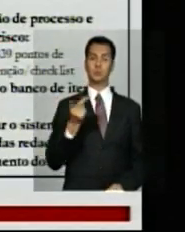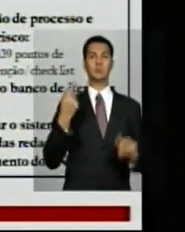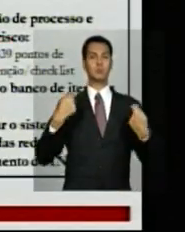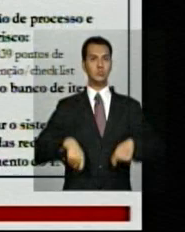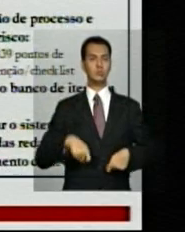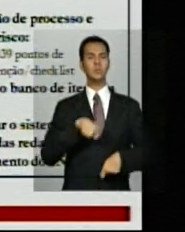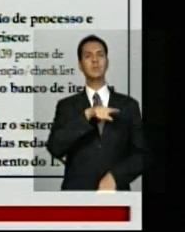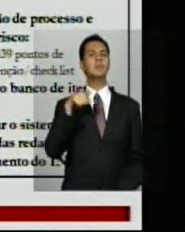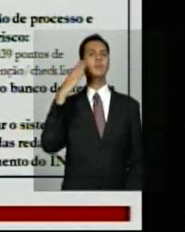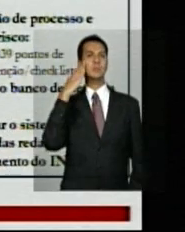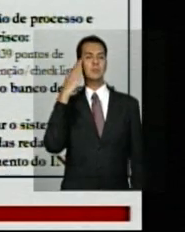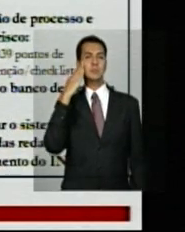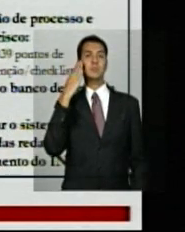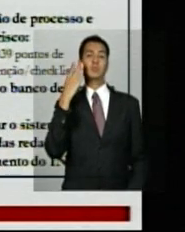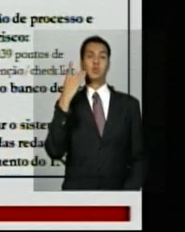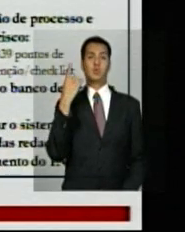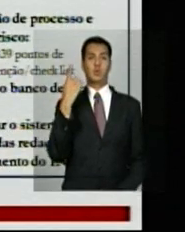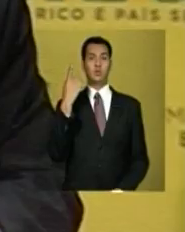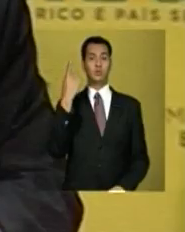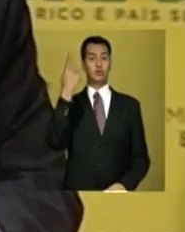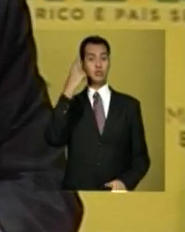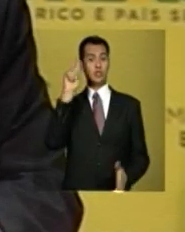400.000 pessoas